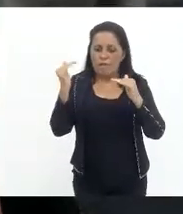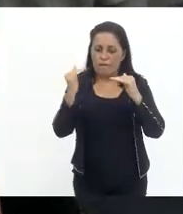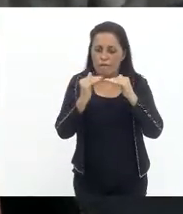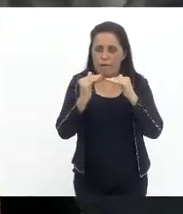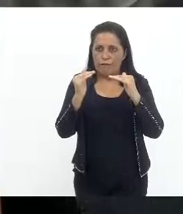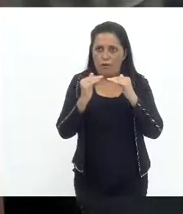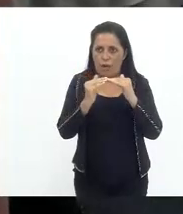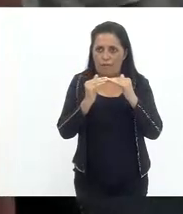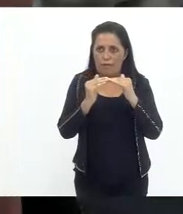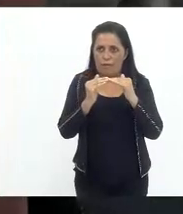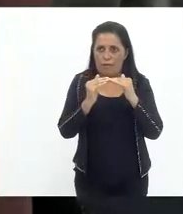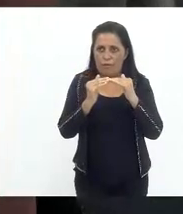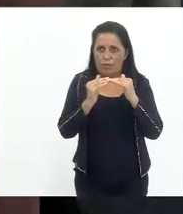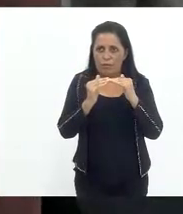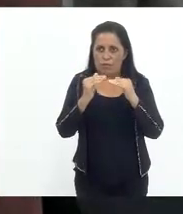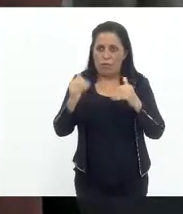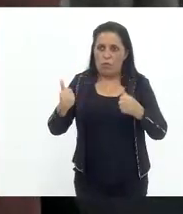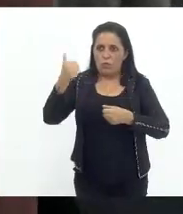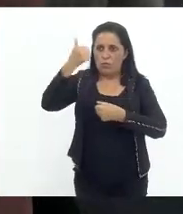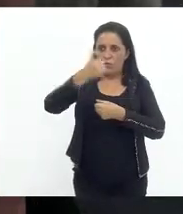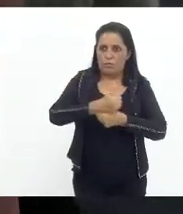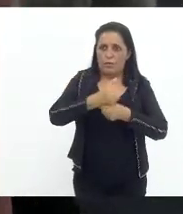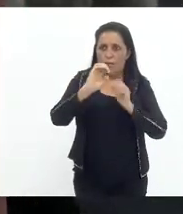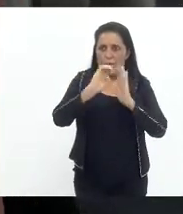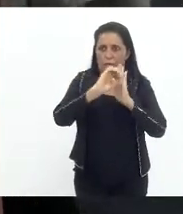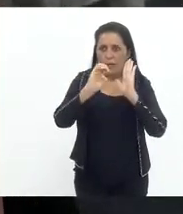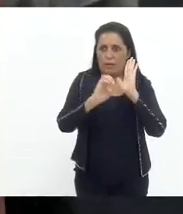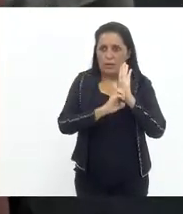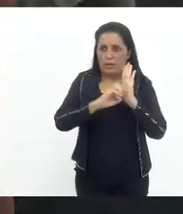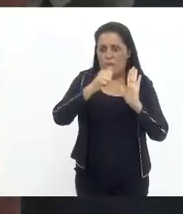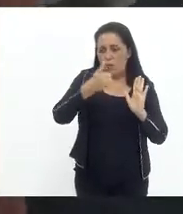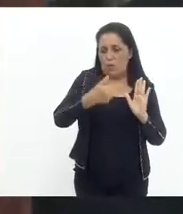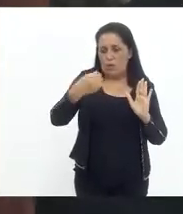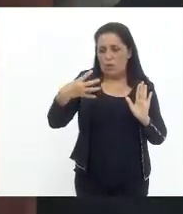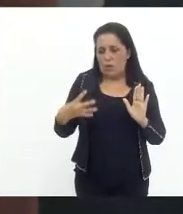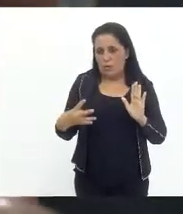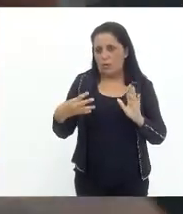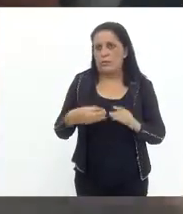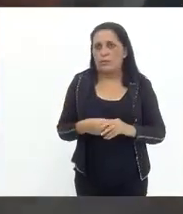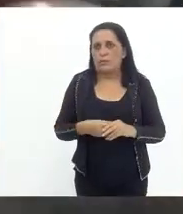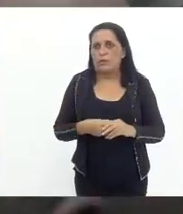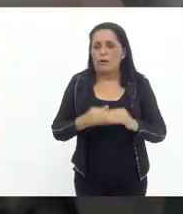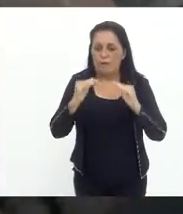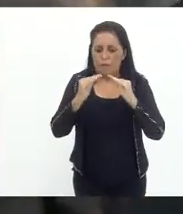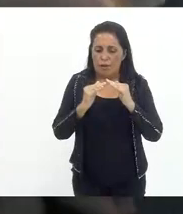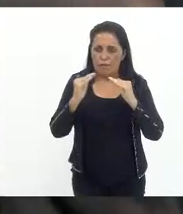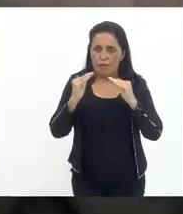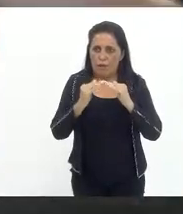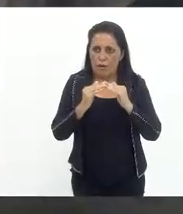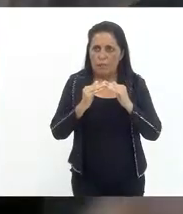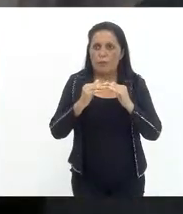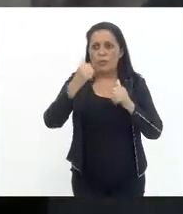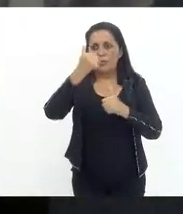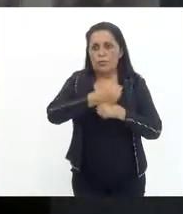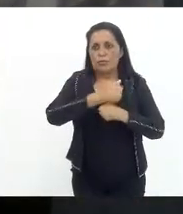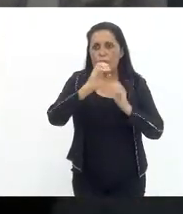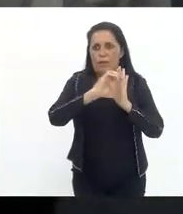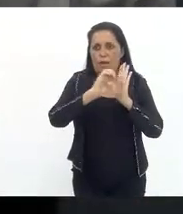Favorável com subemenda às emendas 1 e 4. Favorável com